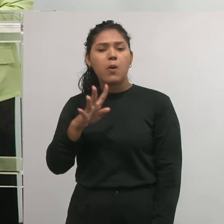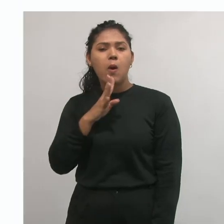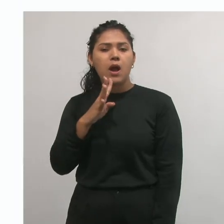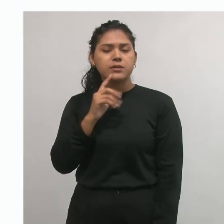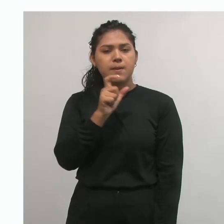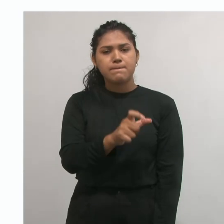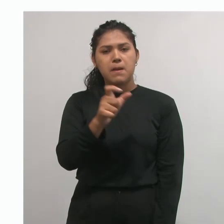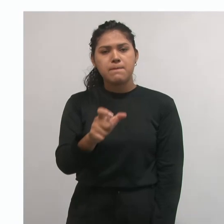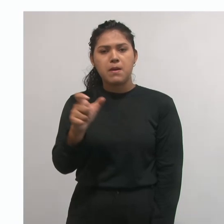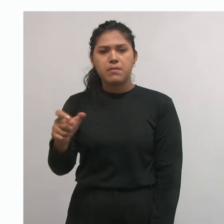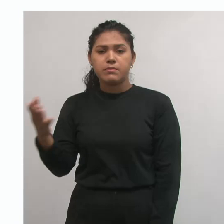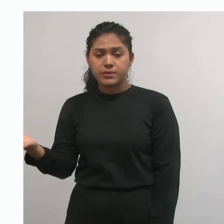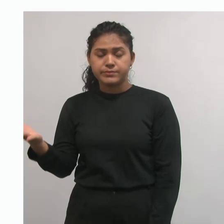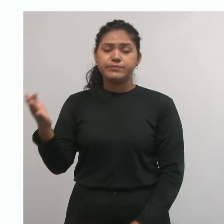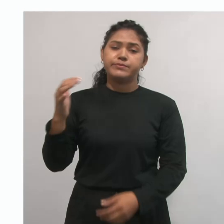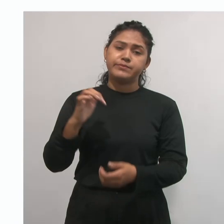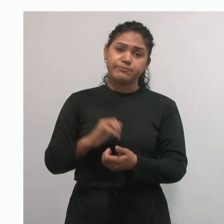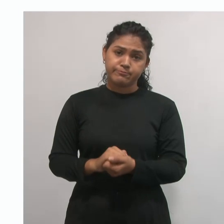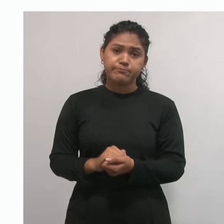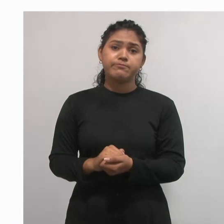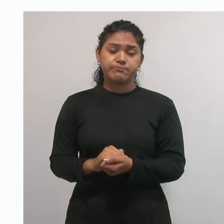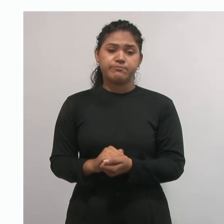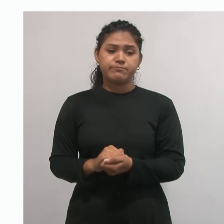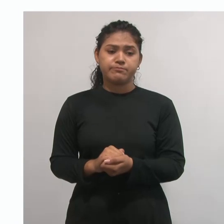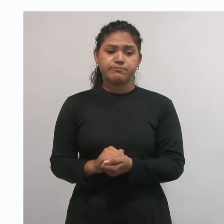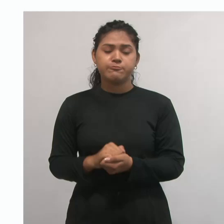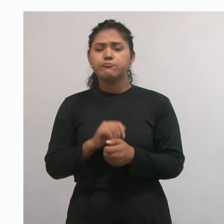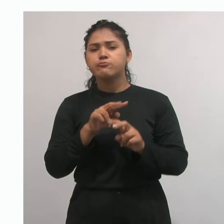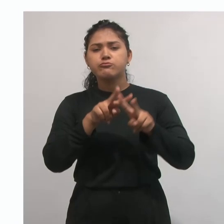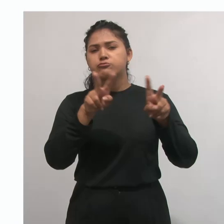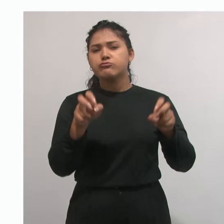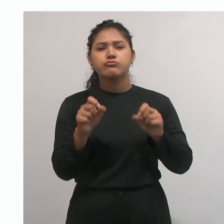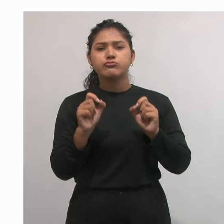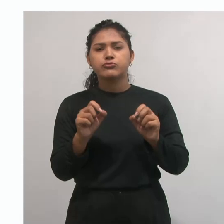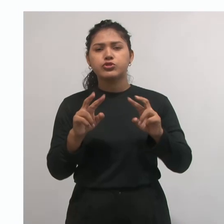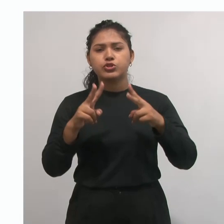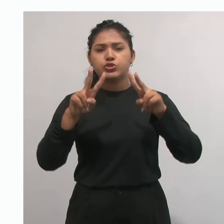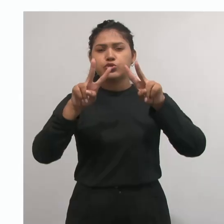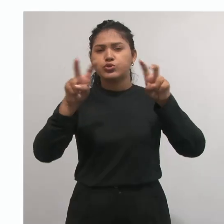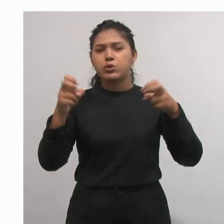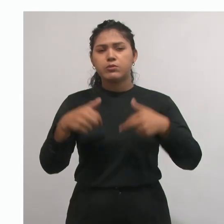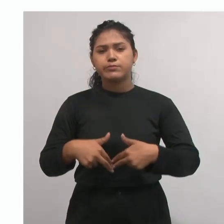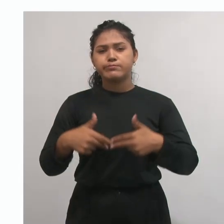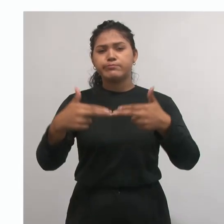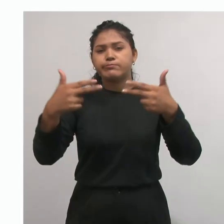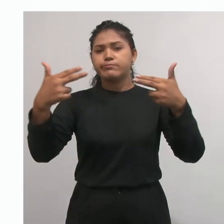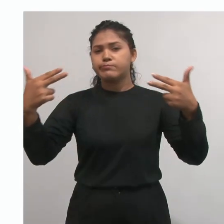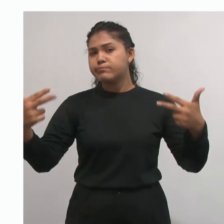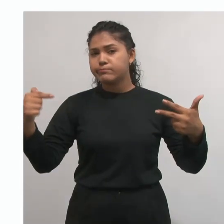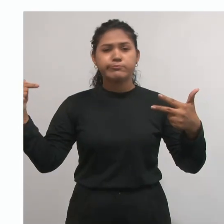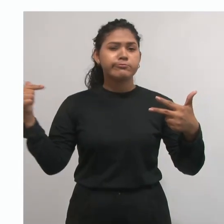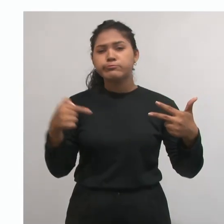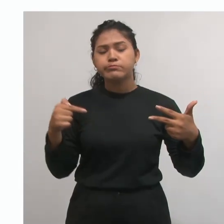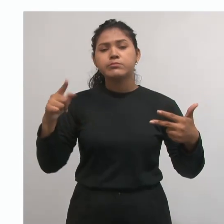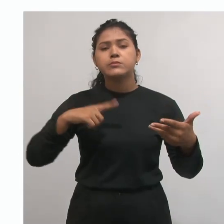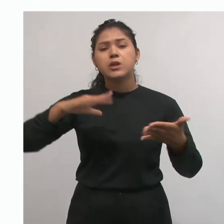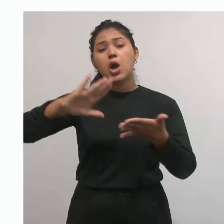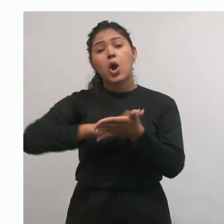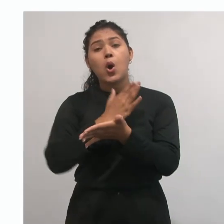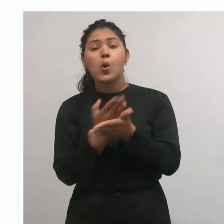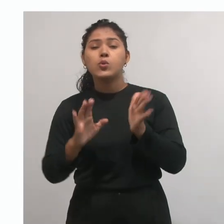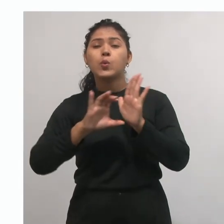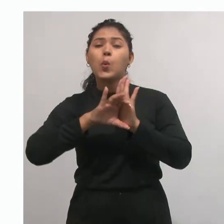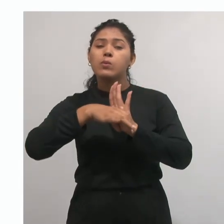essas categorias e esses conceitos. Então, por exemplo, aqui, nas relações étnico-raciais, eu trouxe aqui